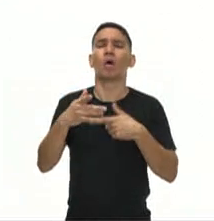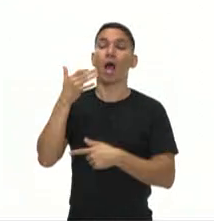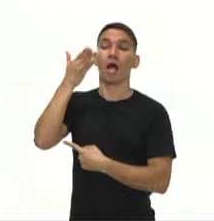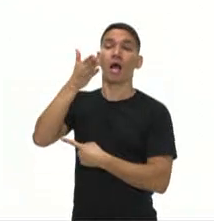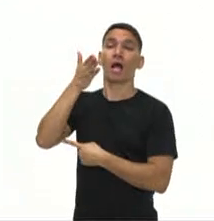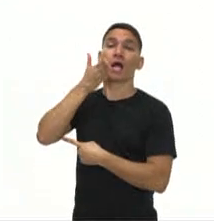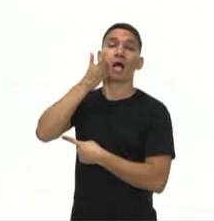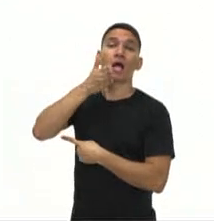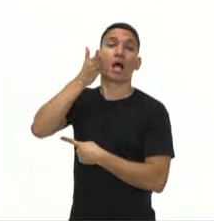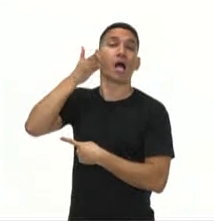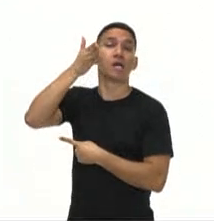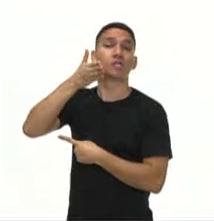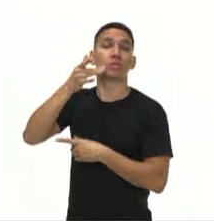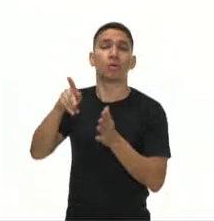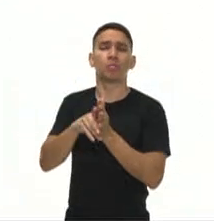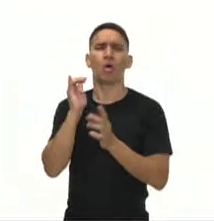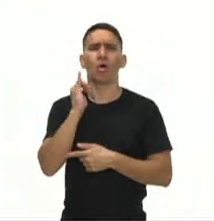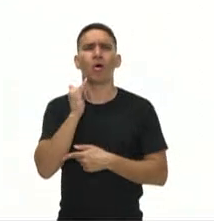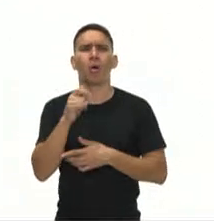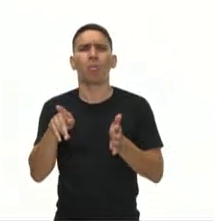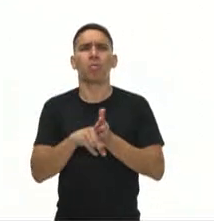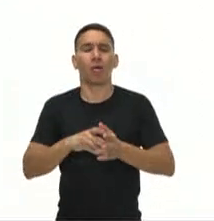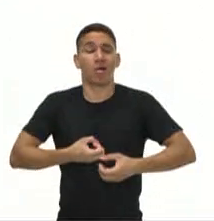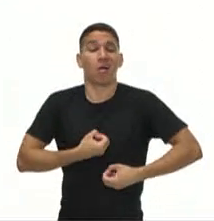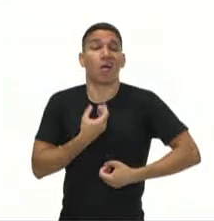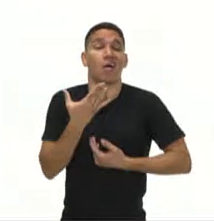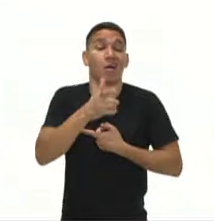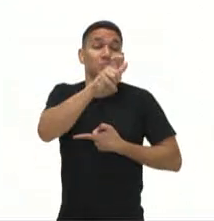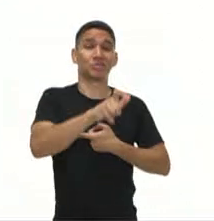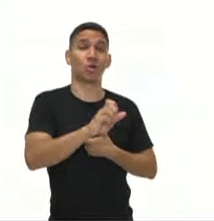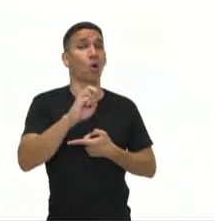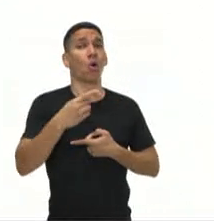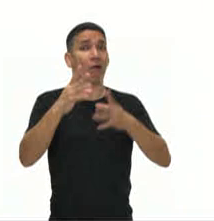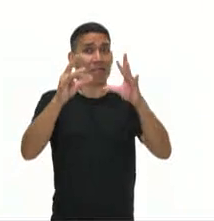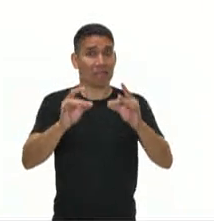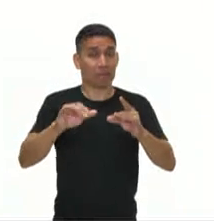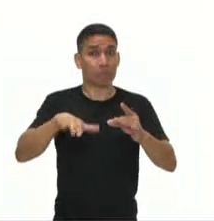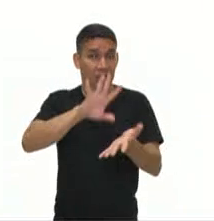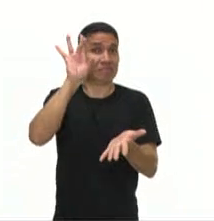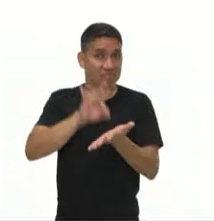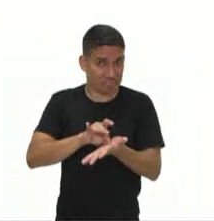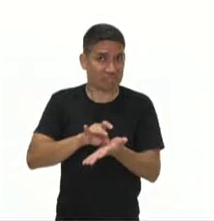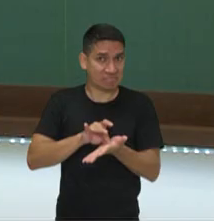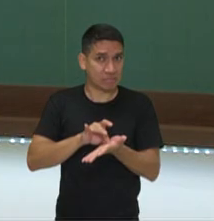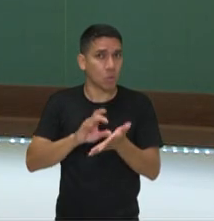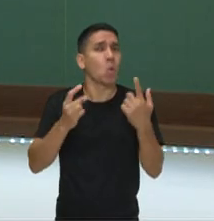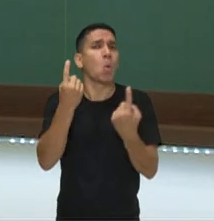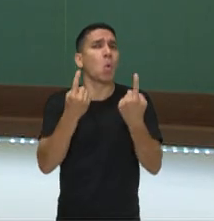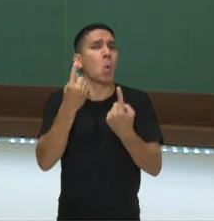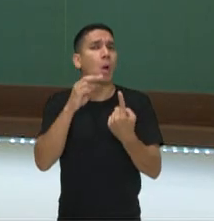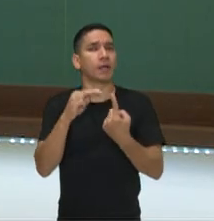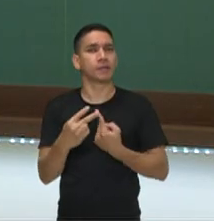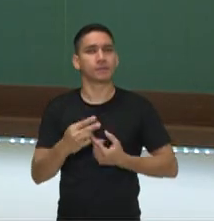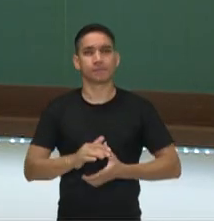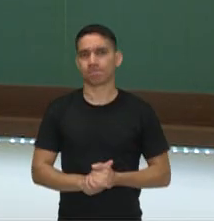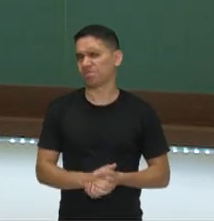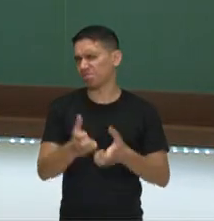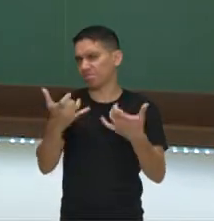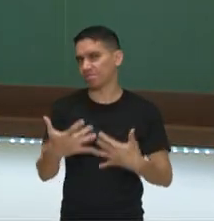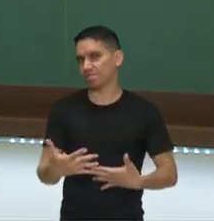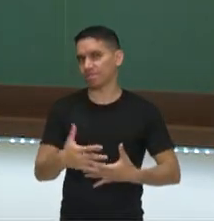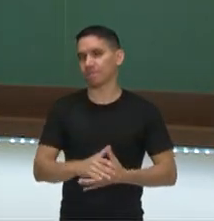a romantização da personagem ou a descrição é mais realista e crua? O que, que você acha?